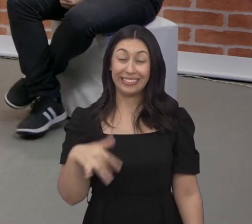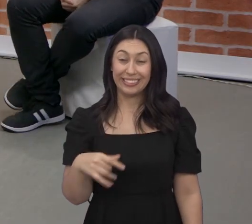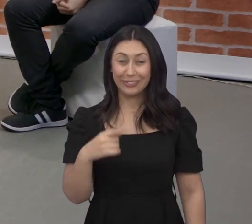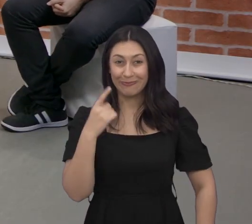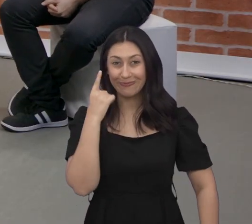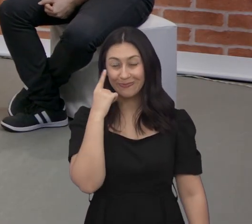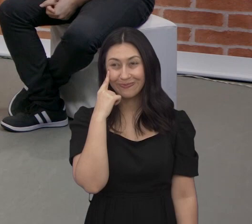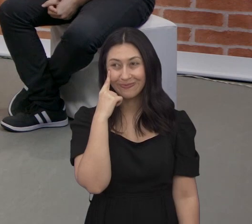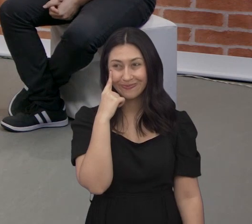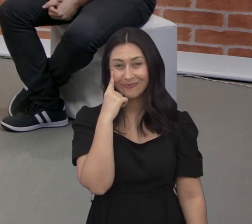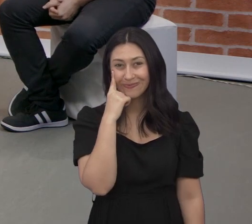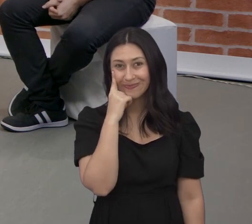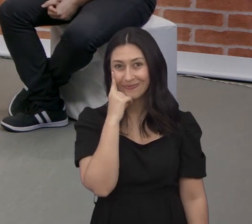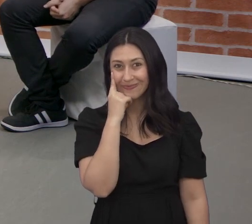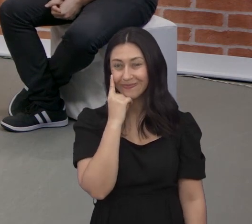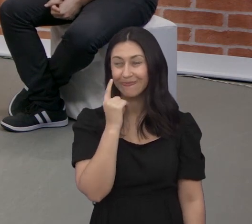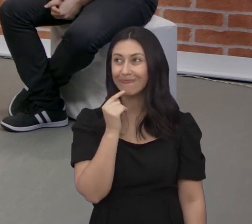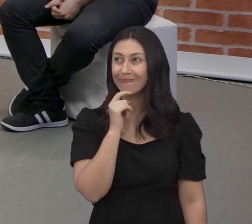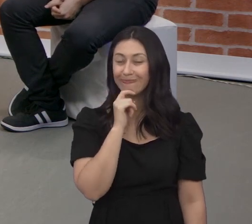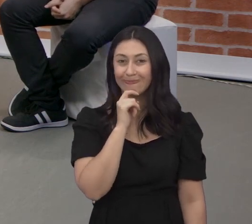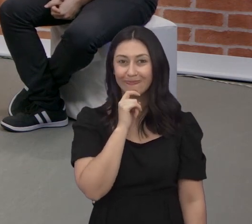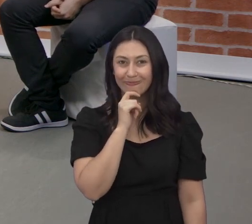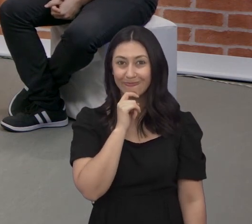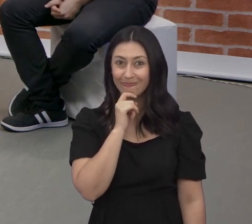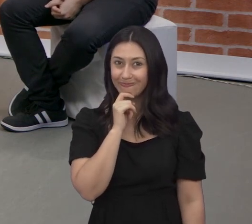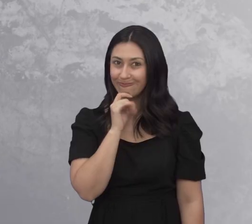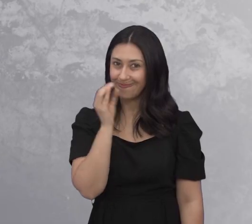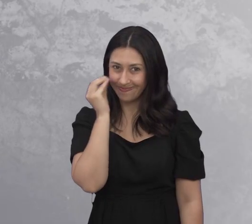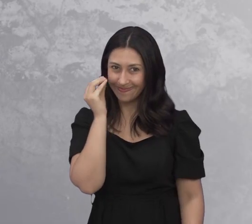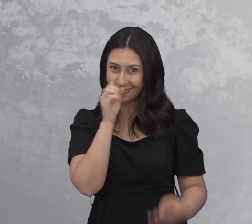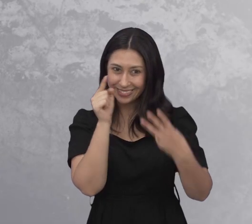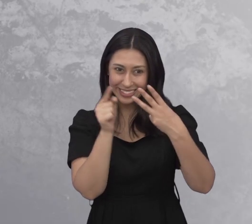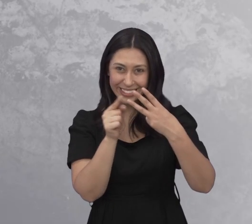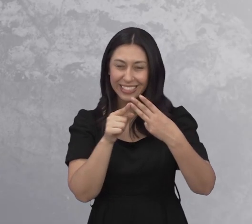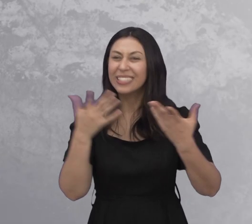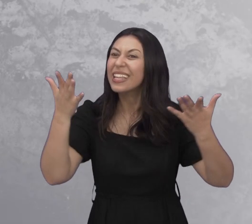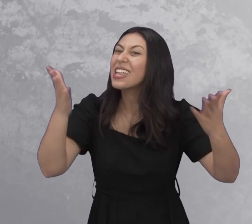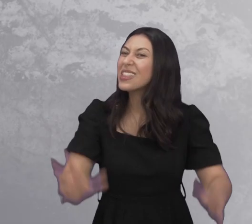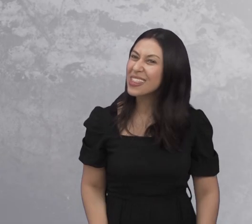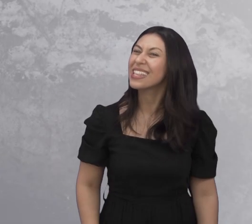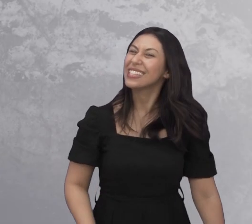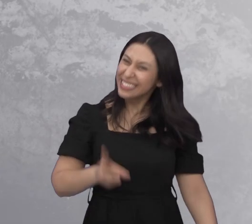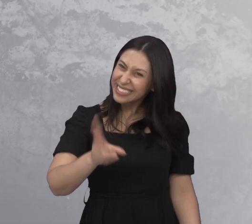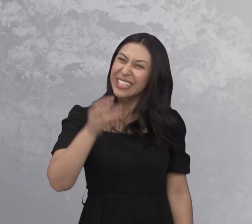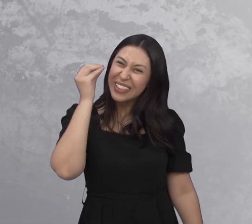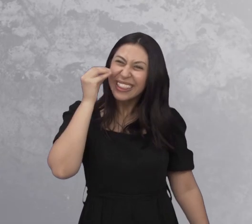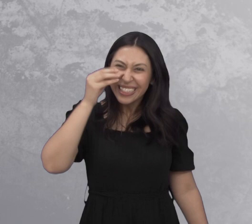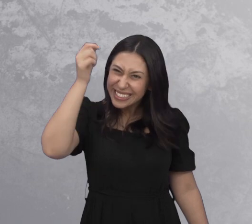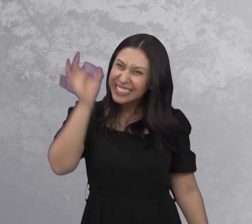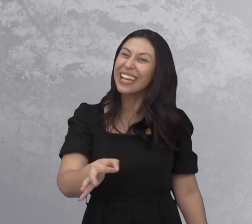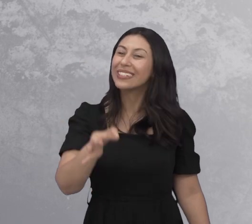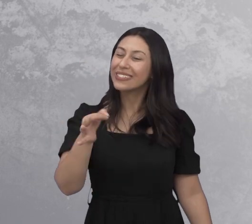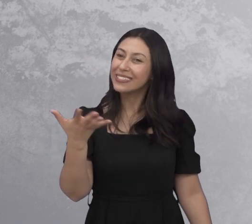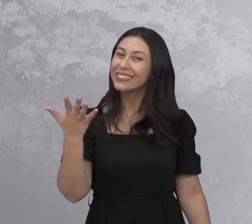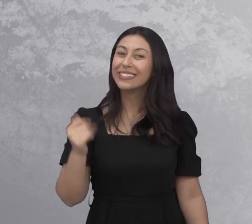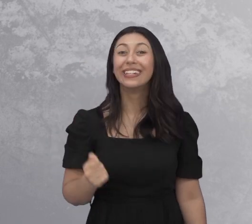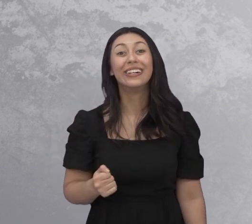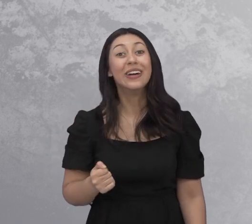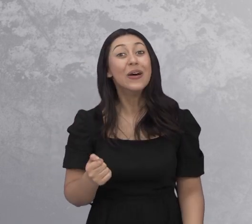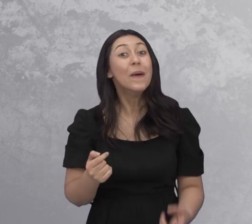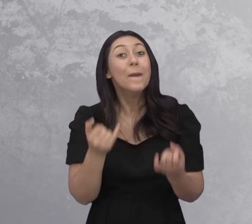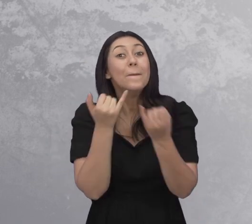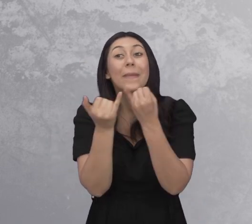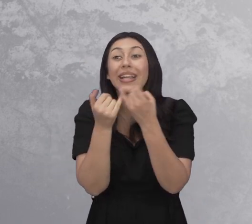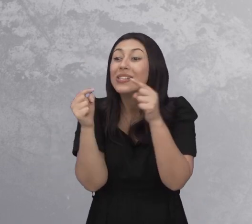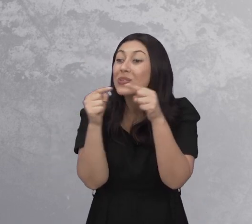certo, não. Mas eu acho que é a C. Eu tô falando que ele é excelente no chute. Olha, cara, caramba, Vai ficar consegui. parecendo que foi